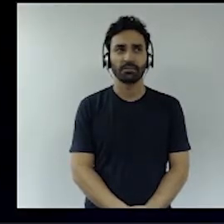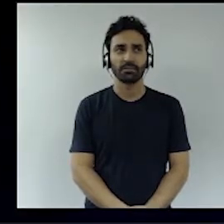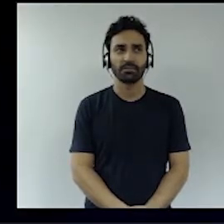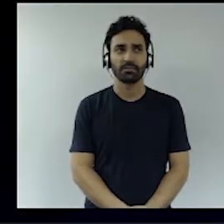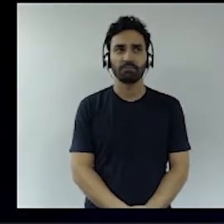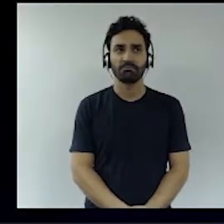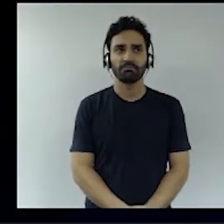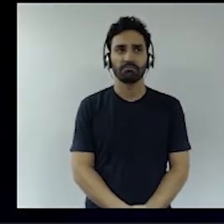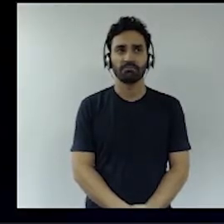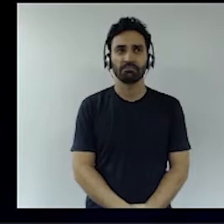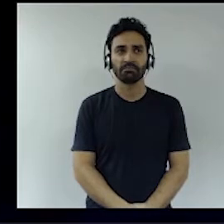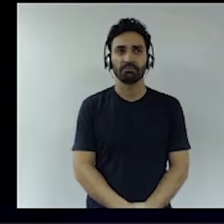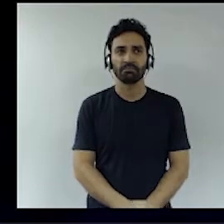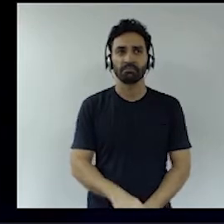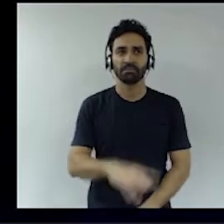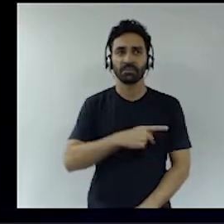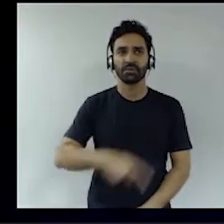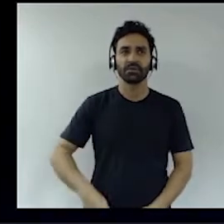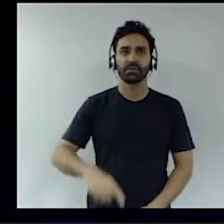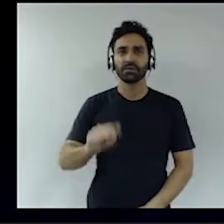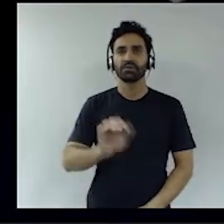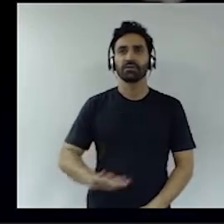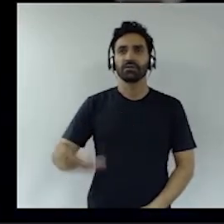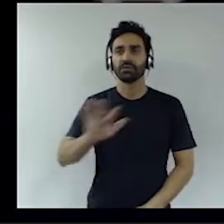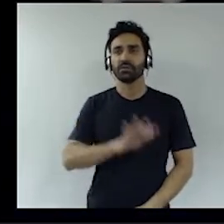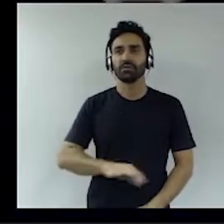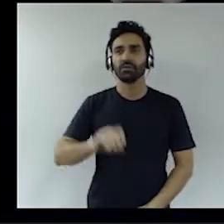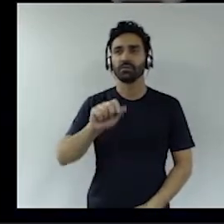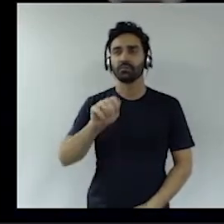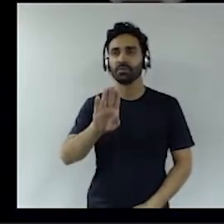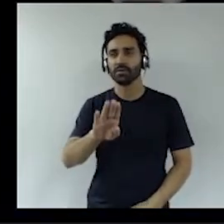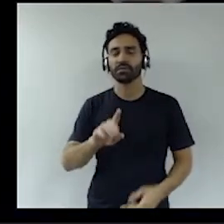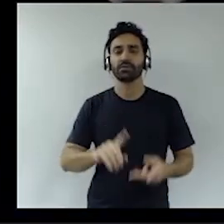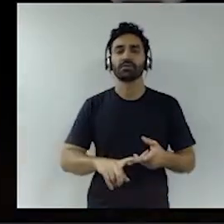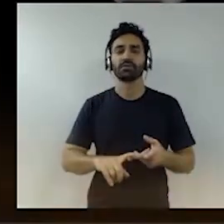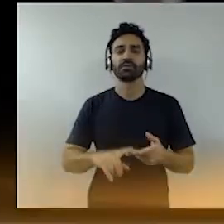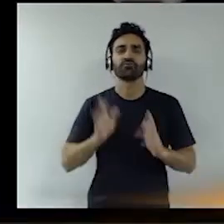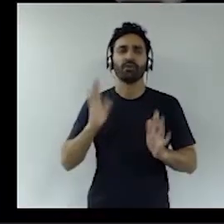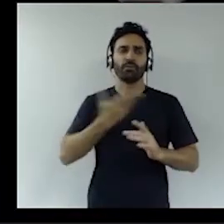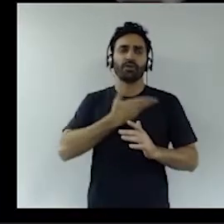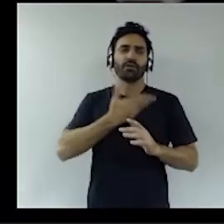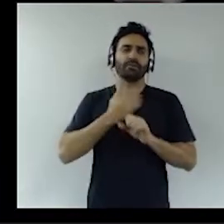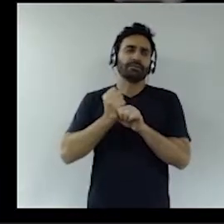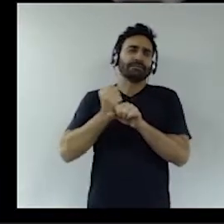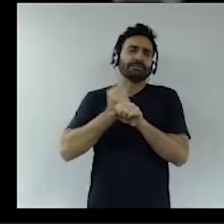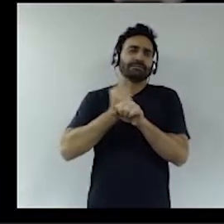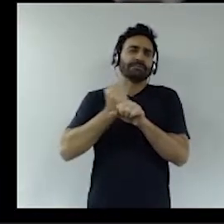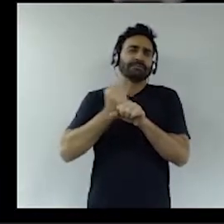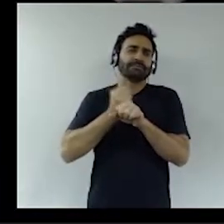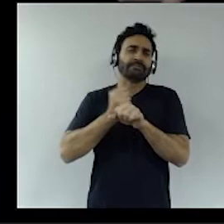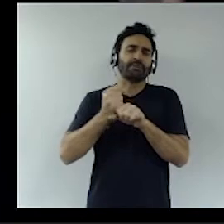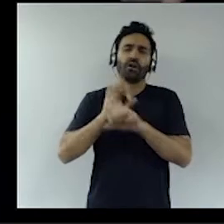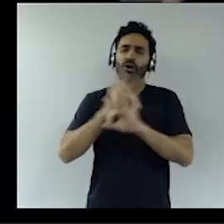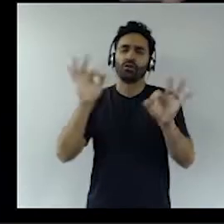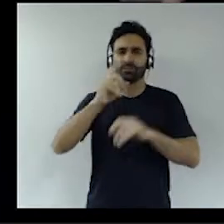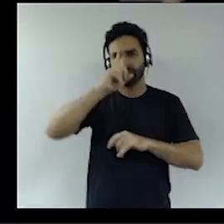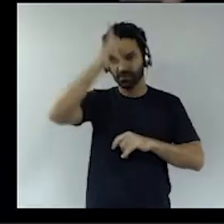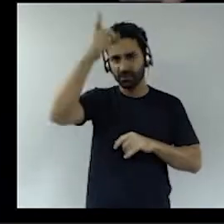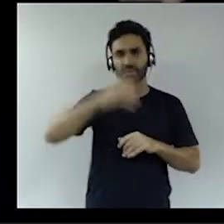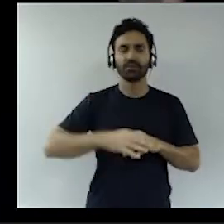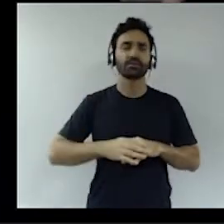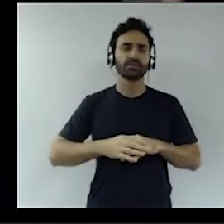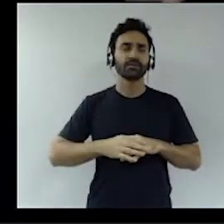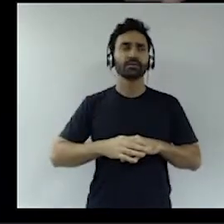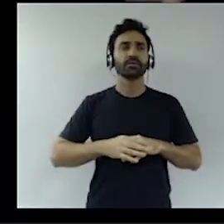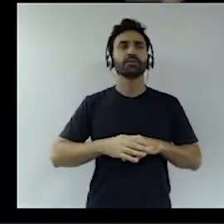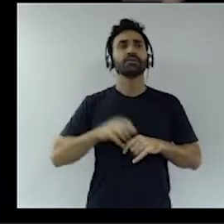Nacional, um dileto amigo, querido amigo, conhecido de longa data por essa iniciativa, uma